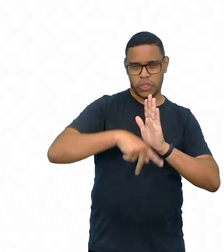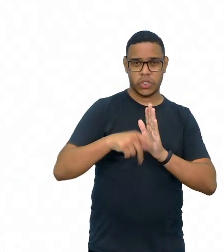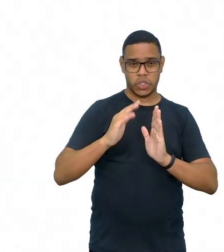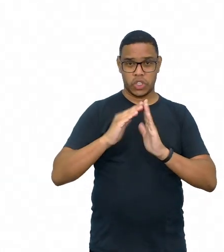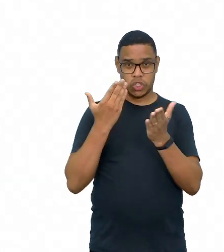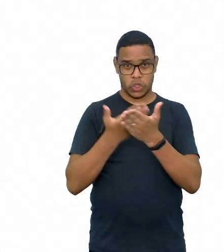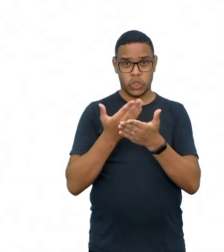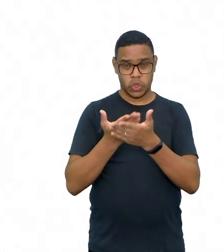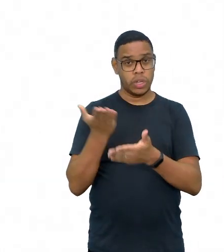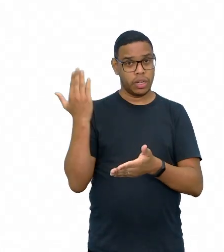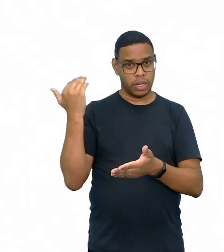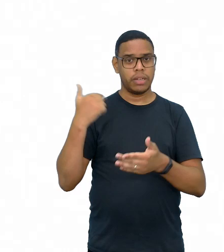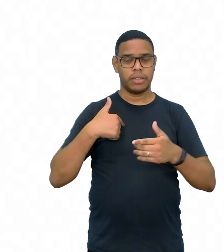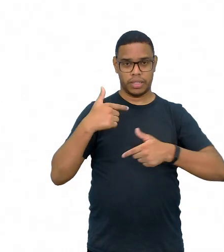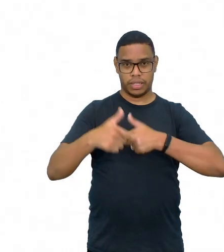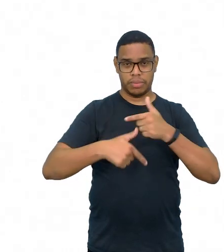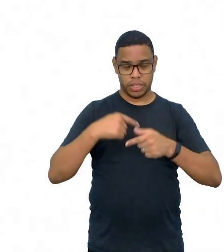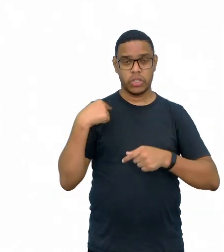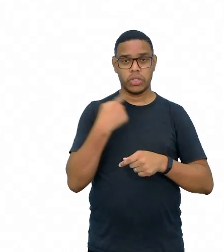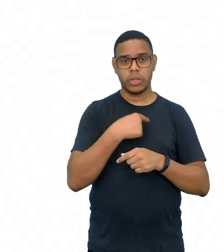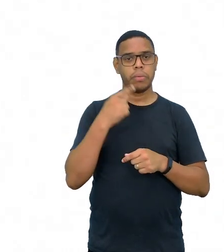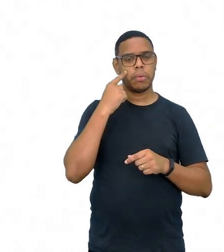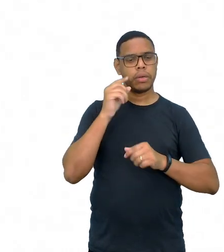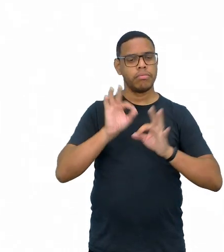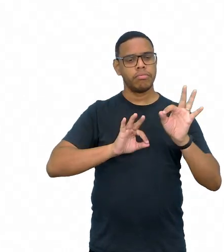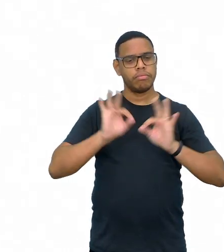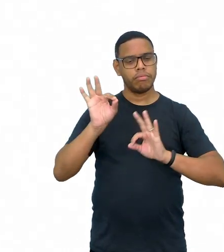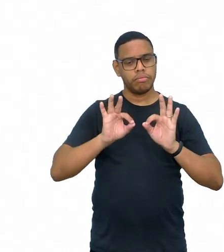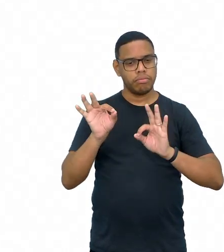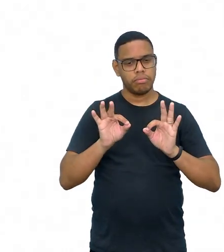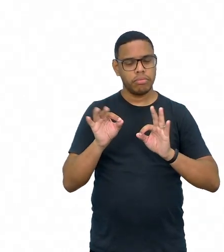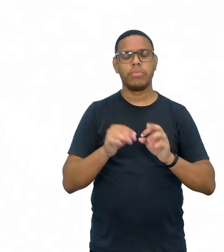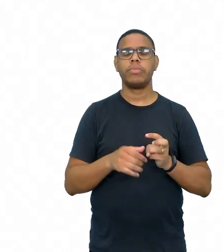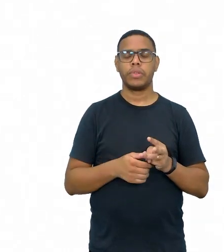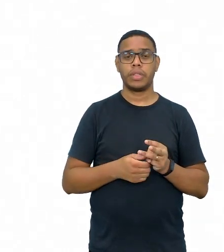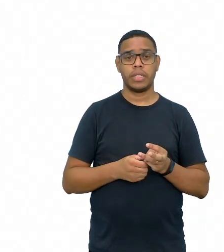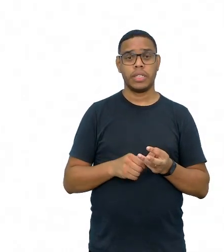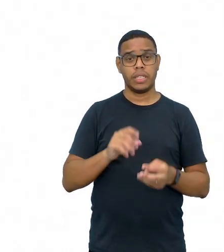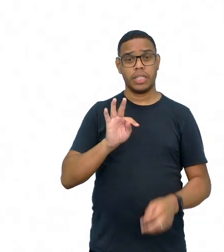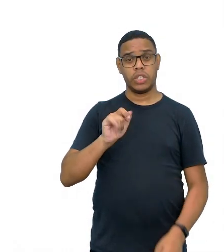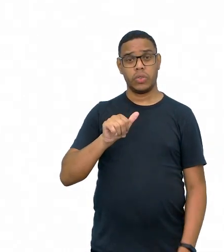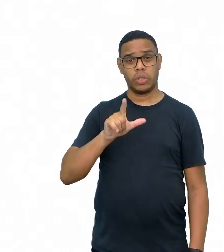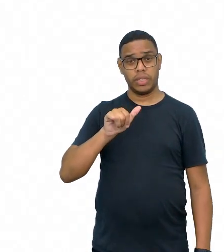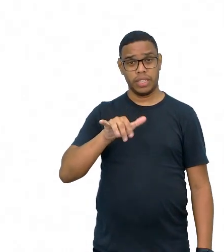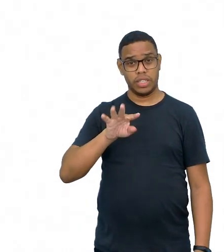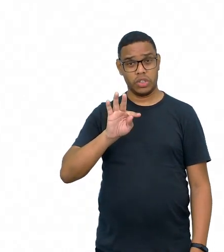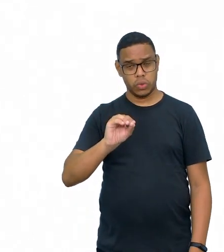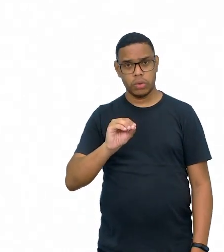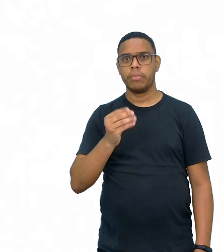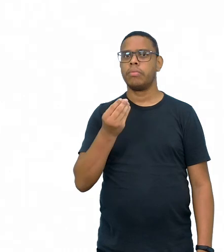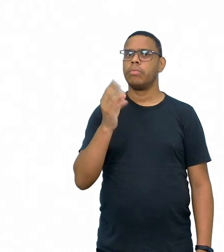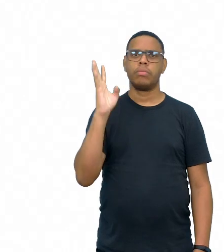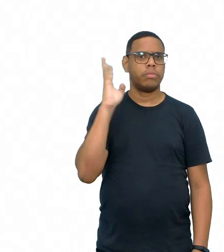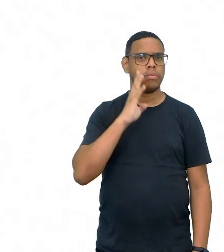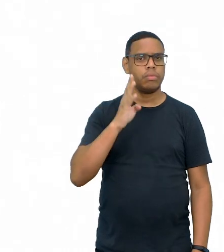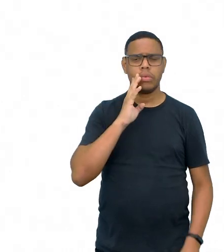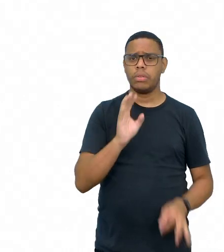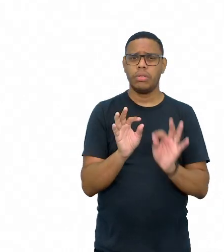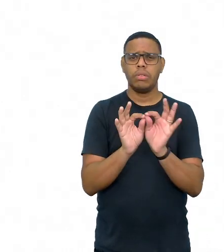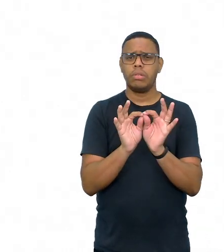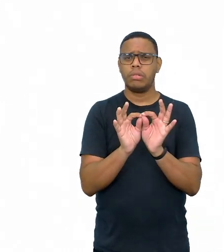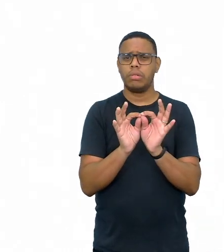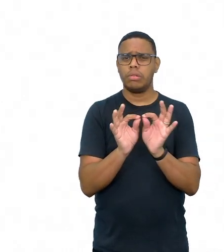eu estava, né? E nós trabalhamos a construção de um teodolito, né? E foi bem bacana, um teodolito simples,